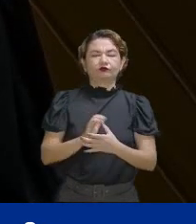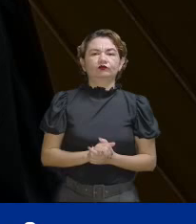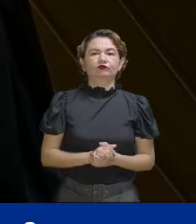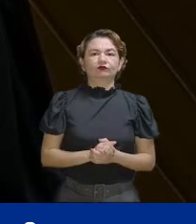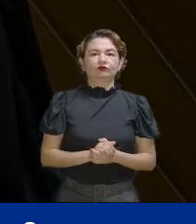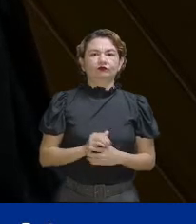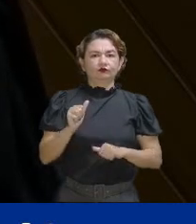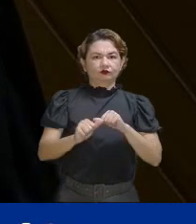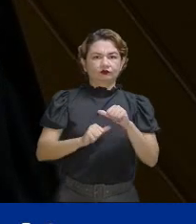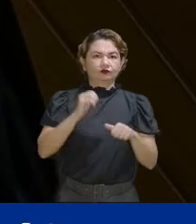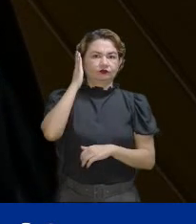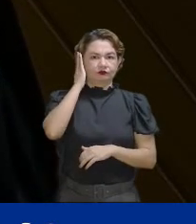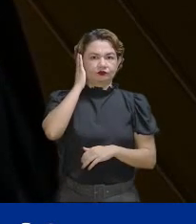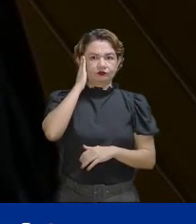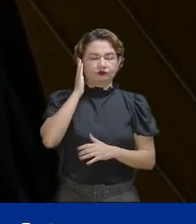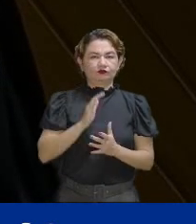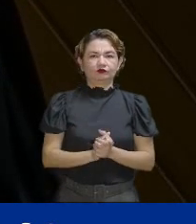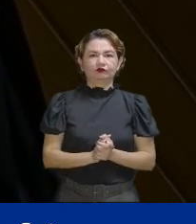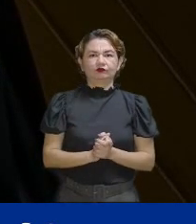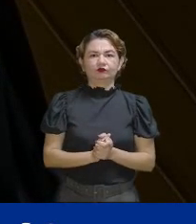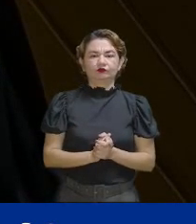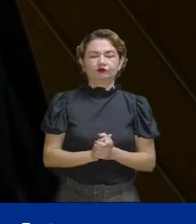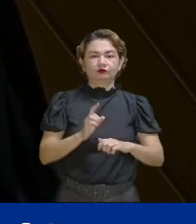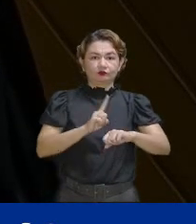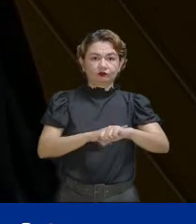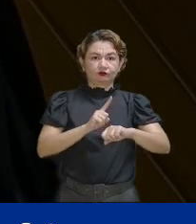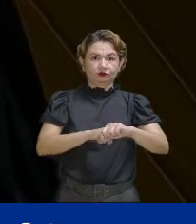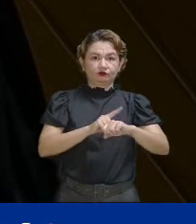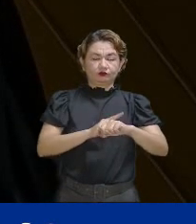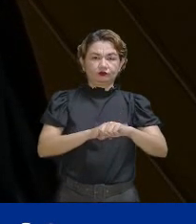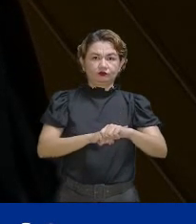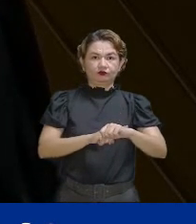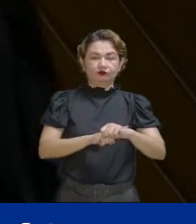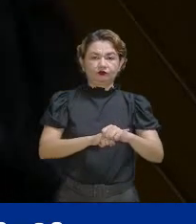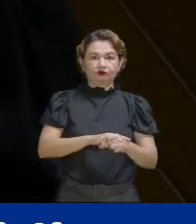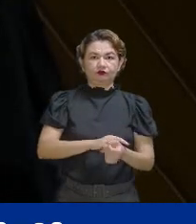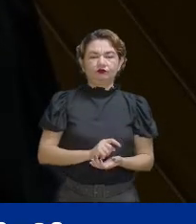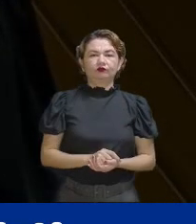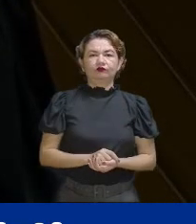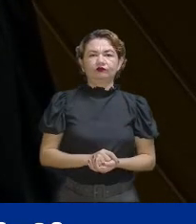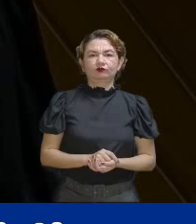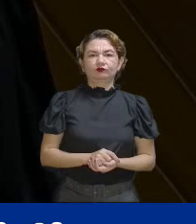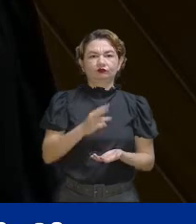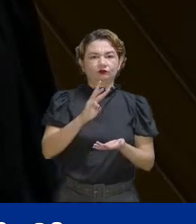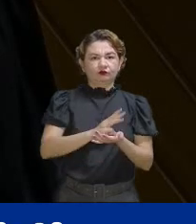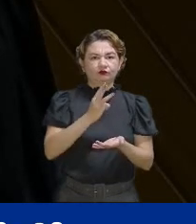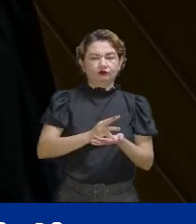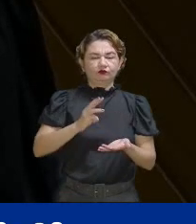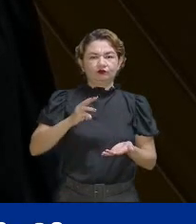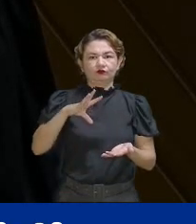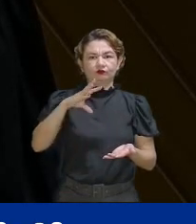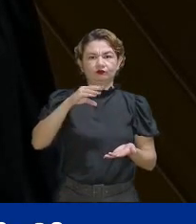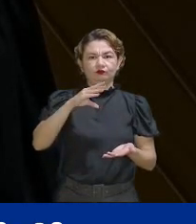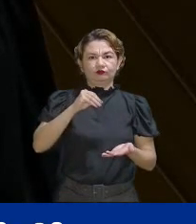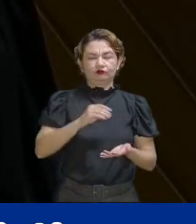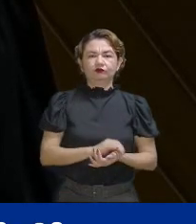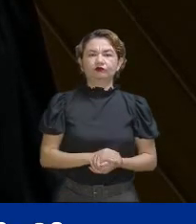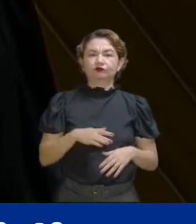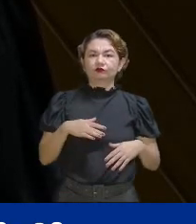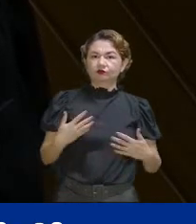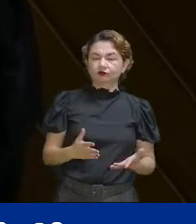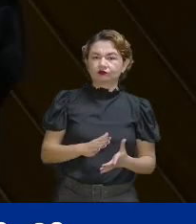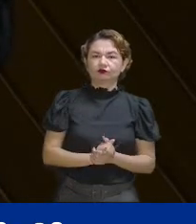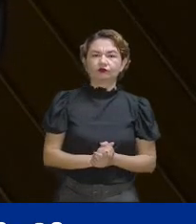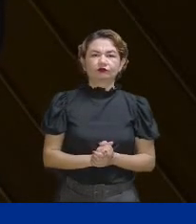de entendimento em razão da ordem cronológica dos prints de WhatsApp, contidos em relatório de análise